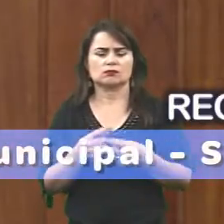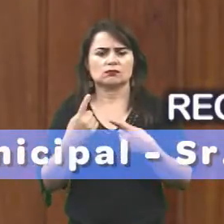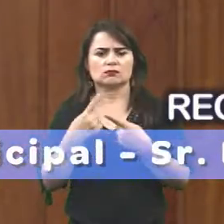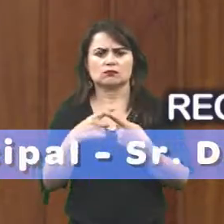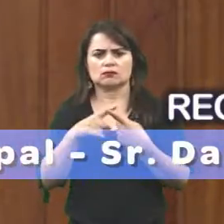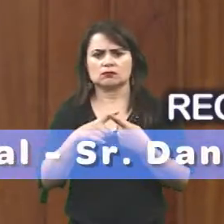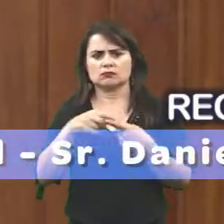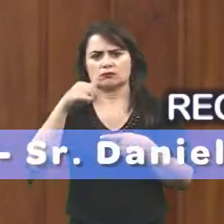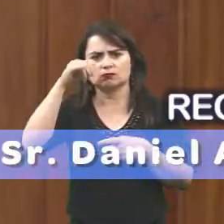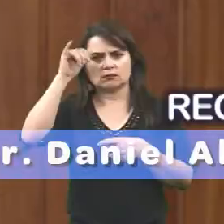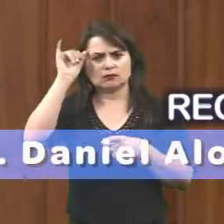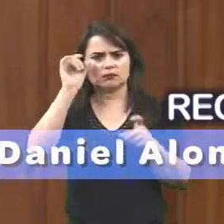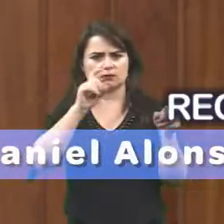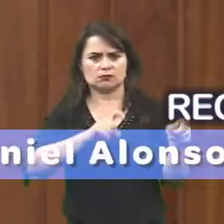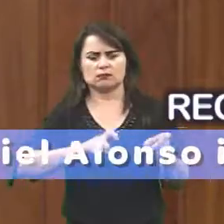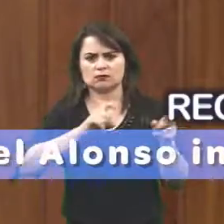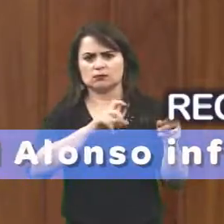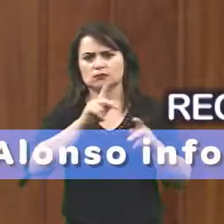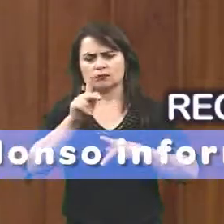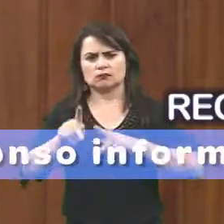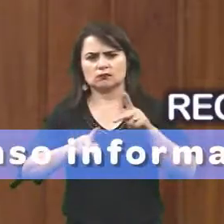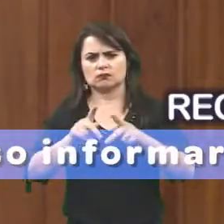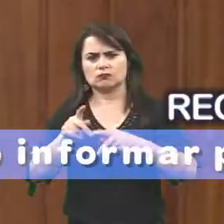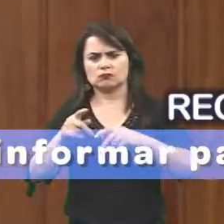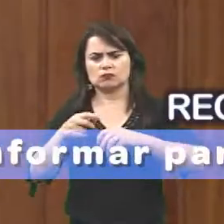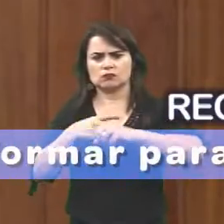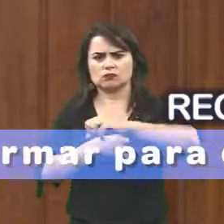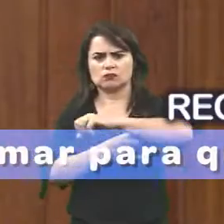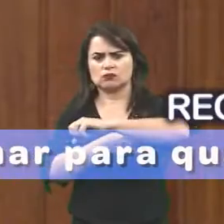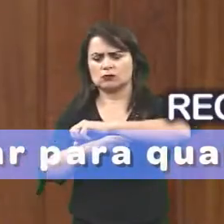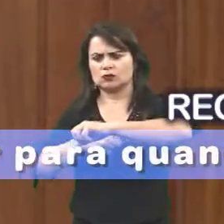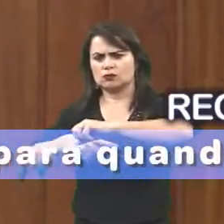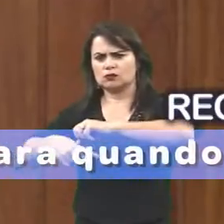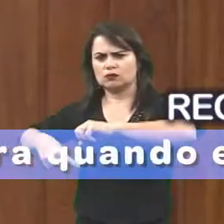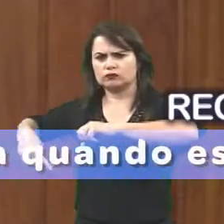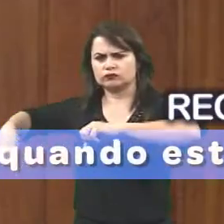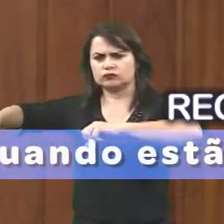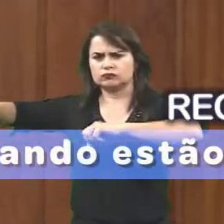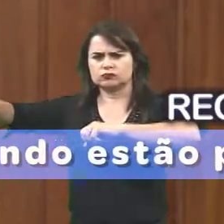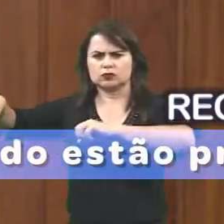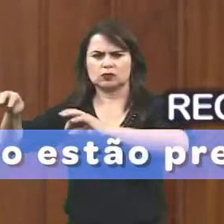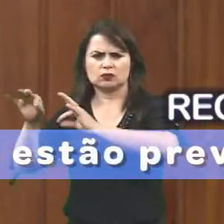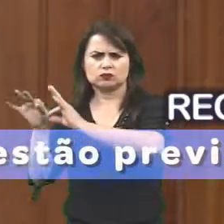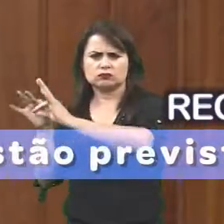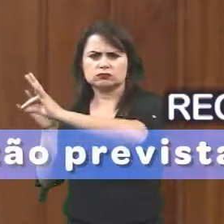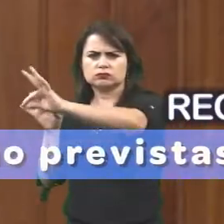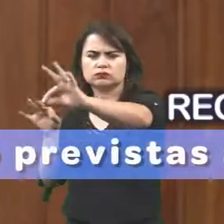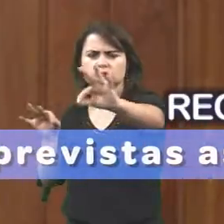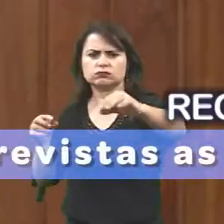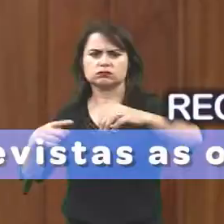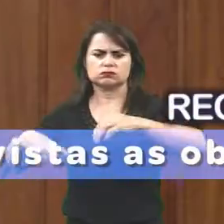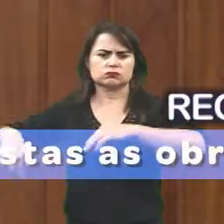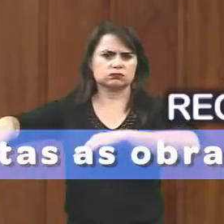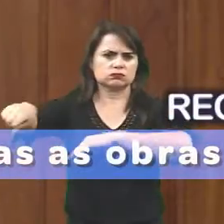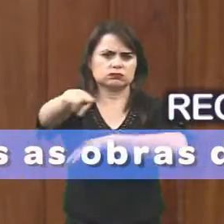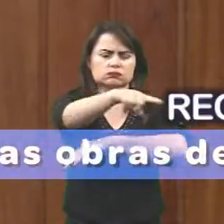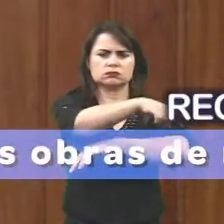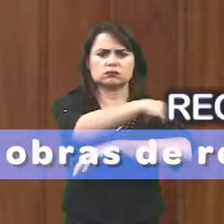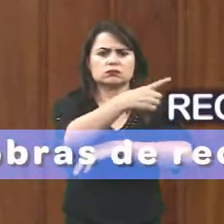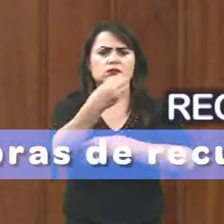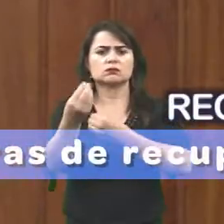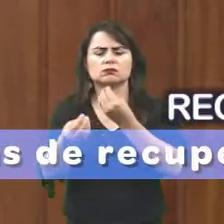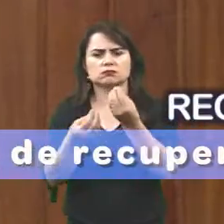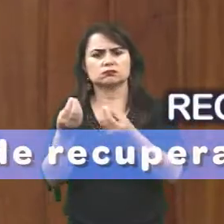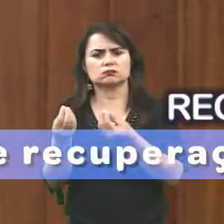100 quilômetros de volta, que digo. Agora, com essa praça de pedágio aí, onerando esses produtores aí todos os dias.